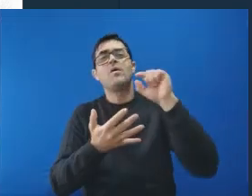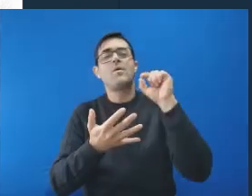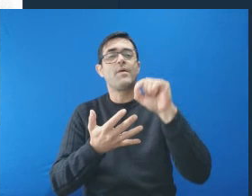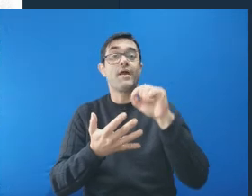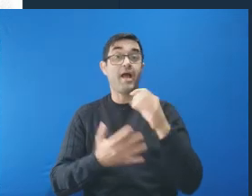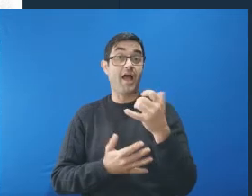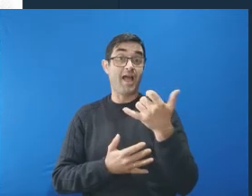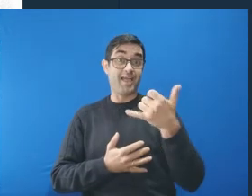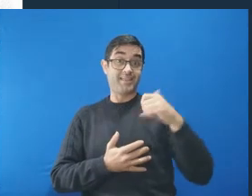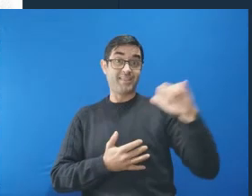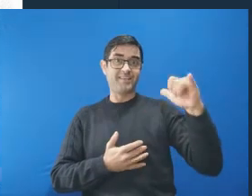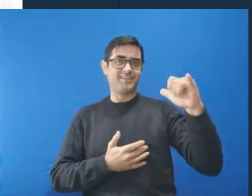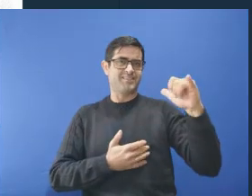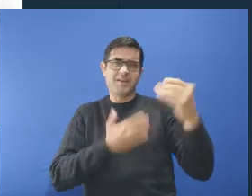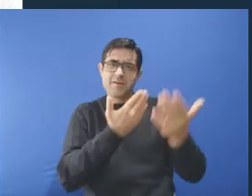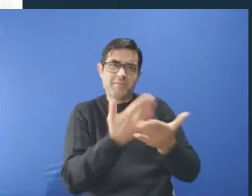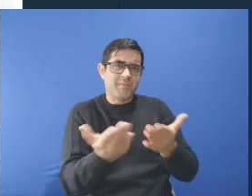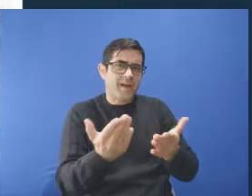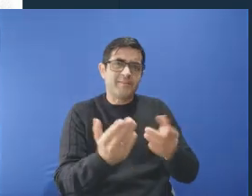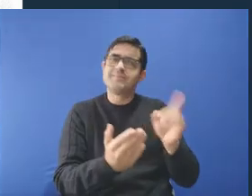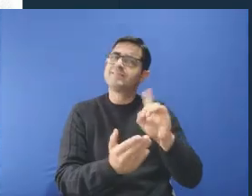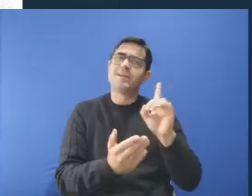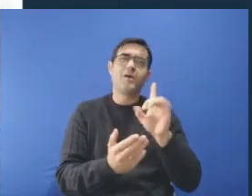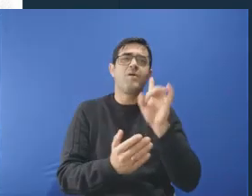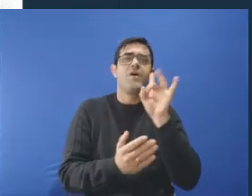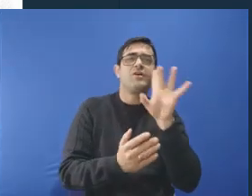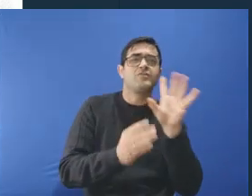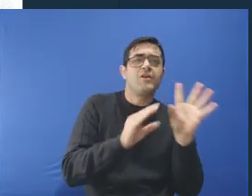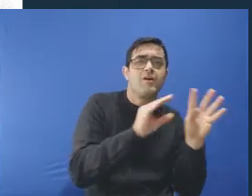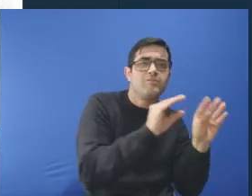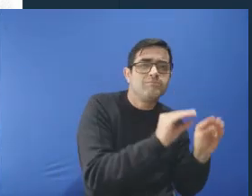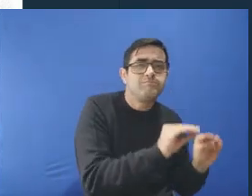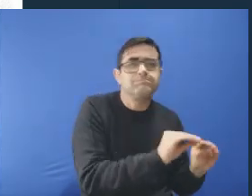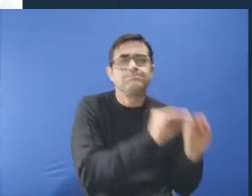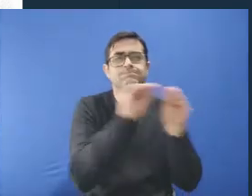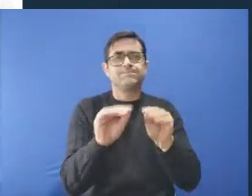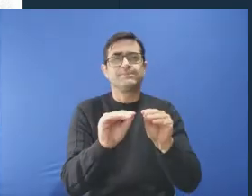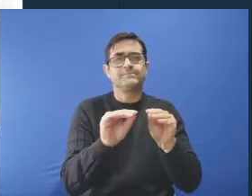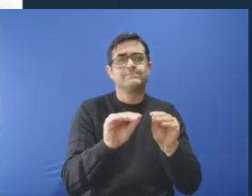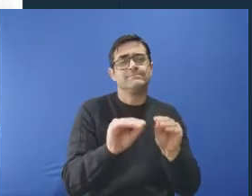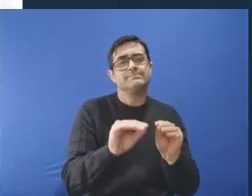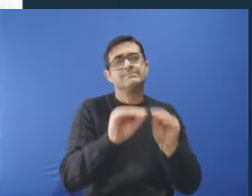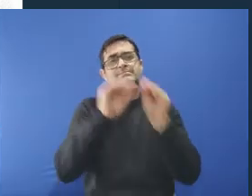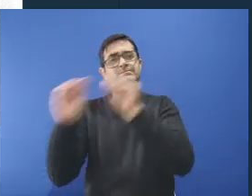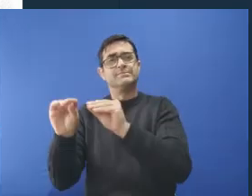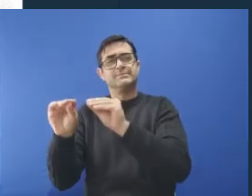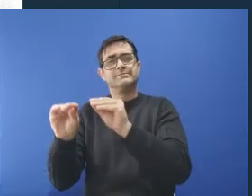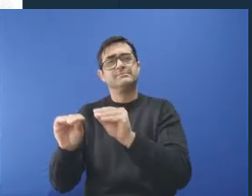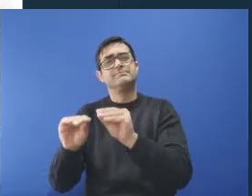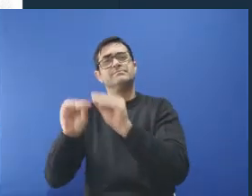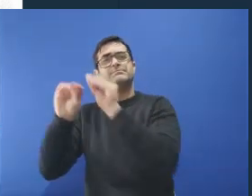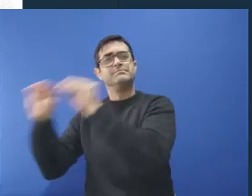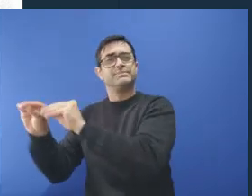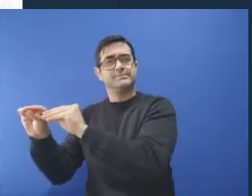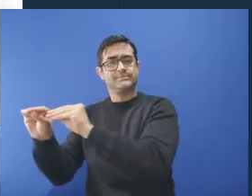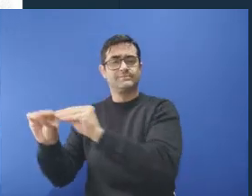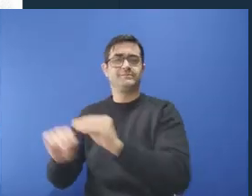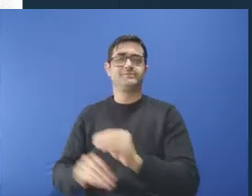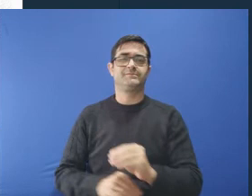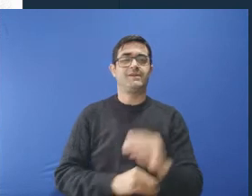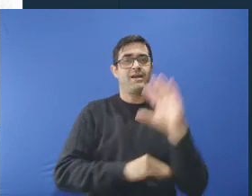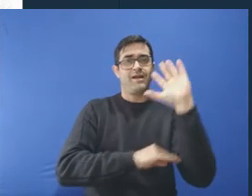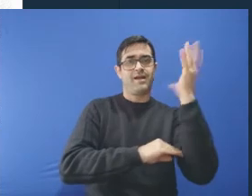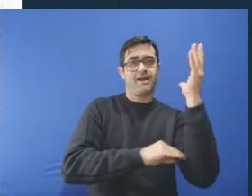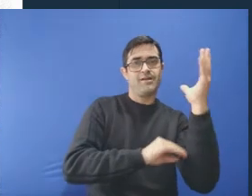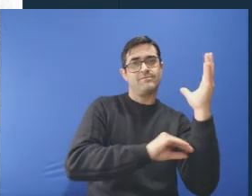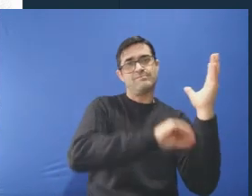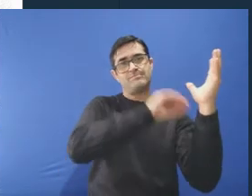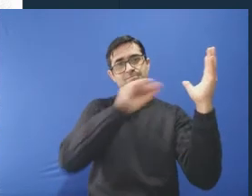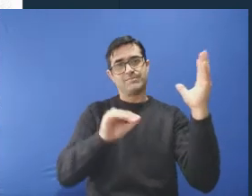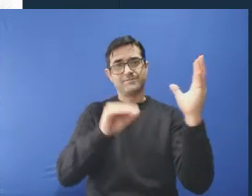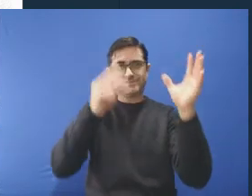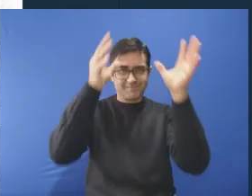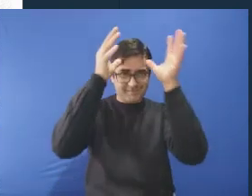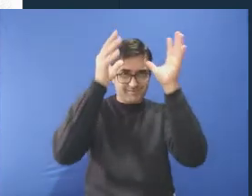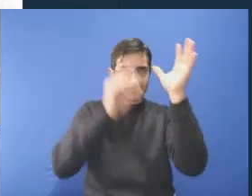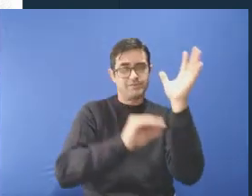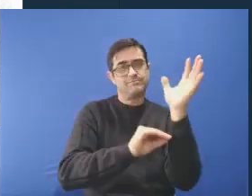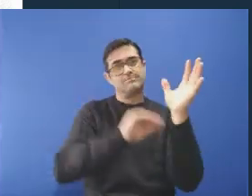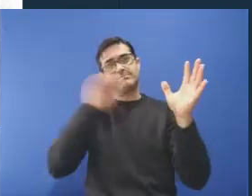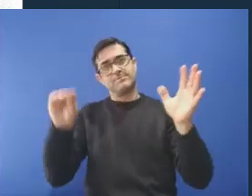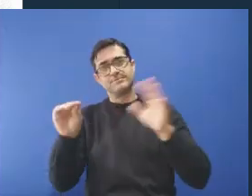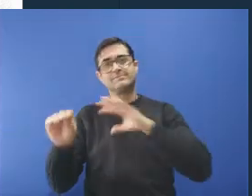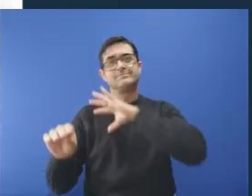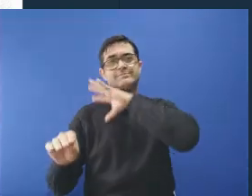dos organismos vivos para as vizinhanças, ou na forma de calor, ou na forma de resíduos, por exemplo. Então, nesse exemplo